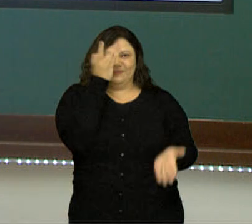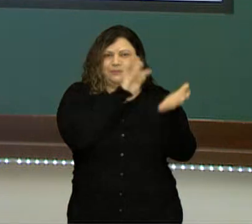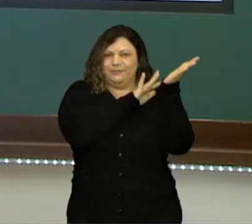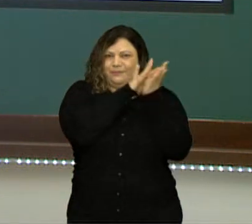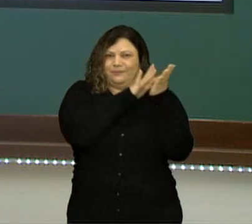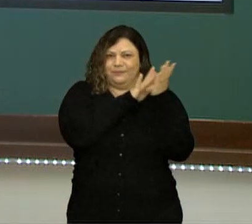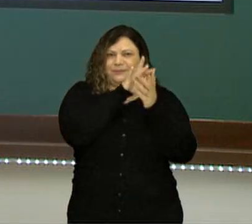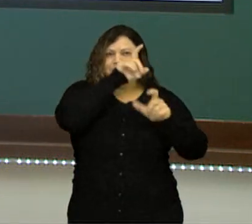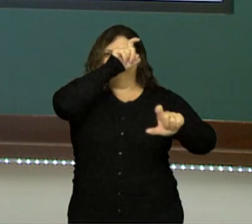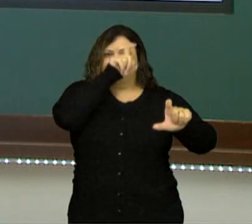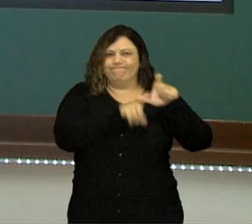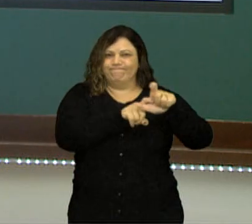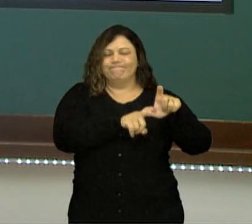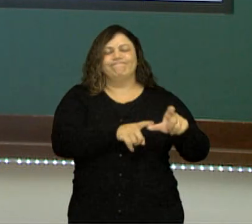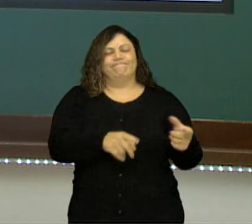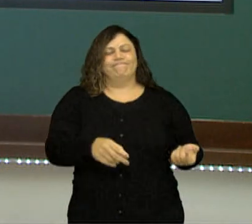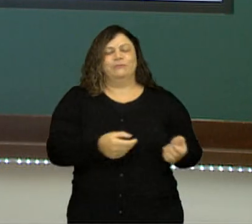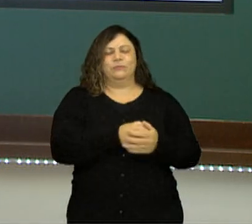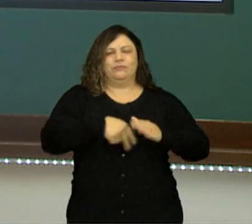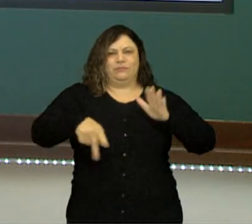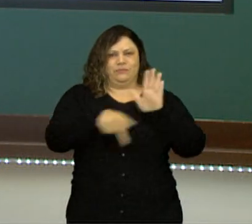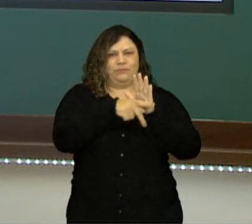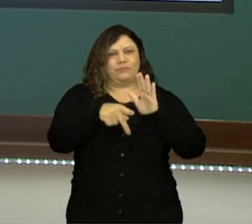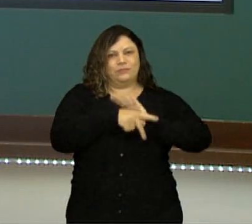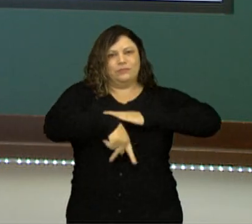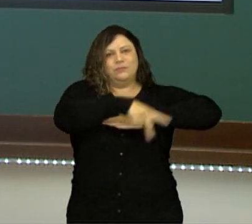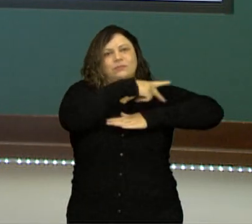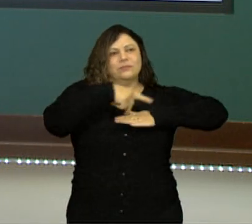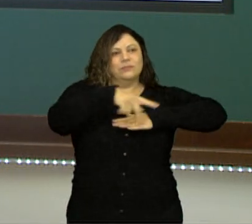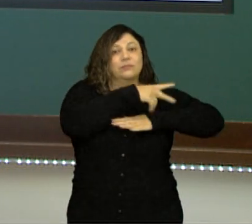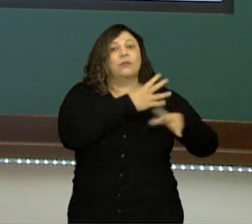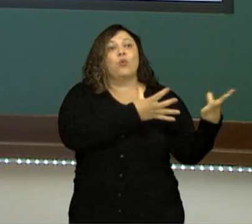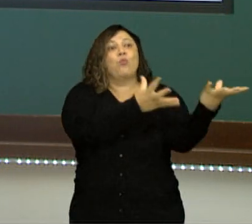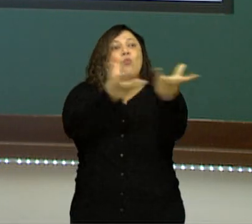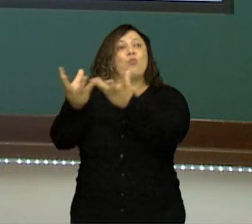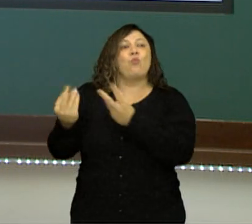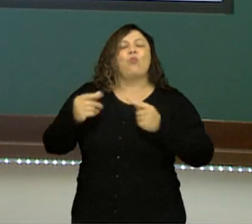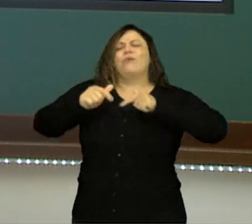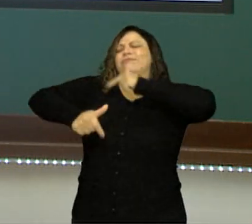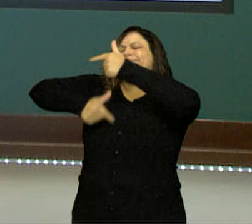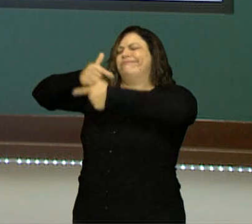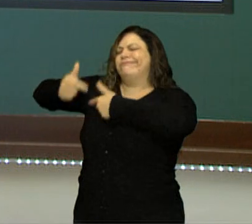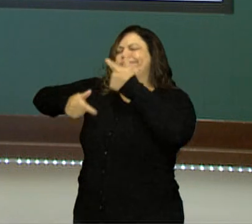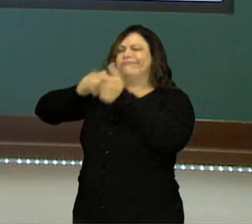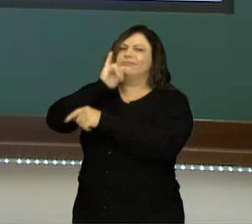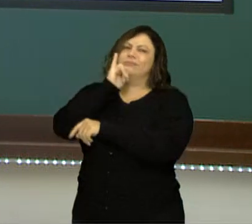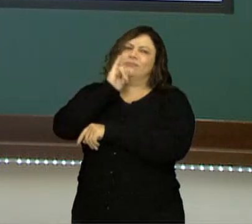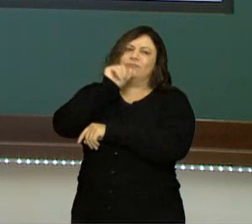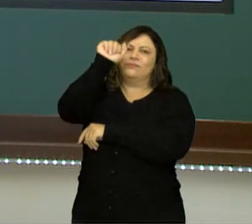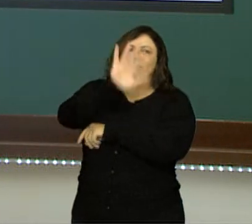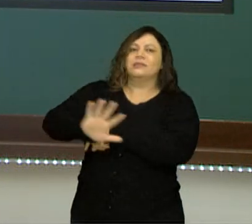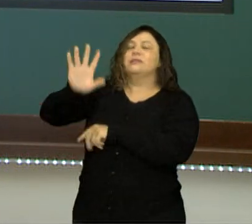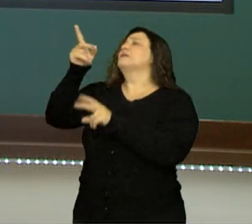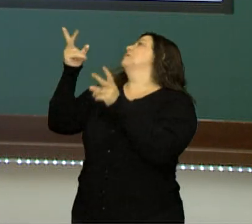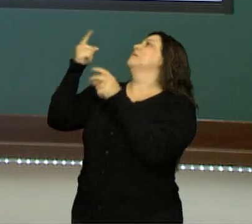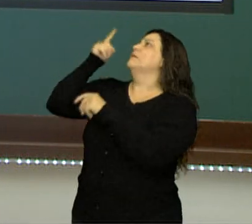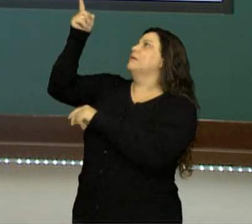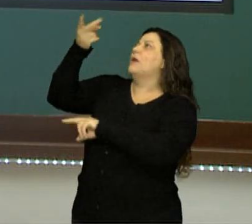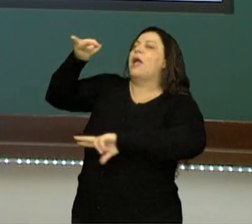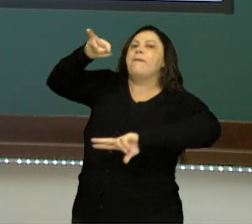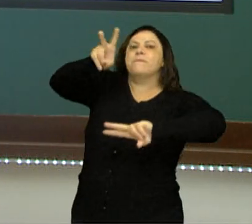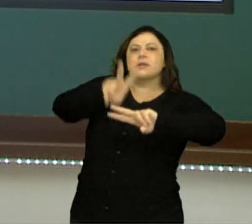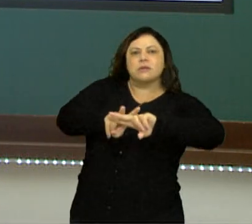eram fuzilados ou enviados para os gulags. Muitos desses trabalhadores, como por exemplo nessa imagem, são prisioneiros de